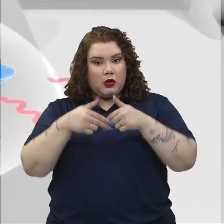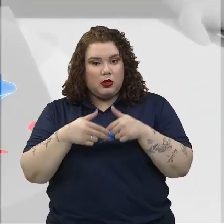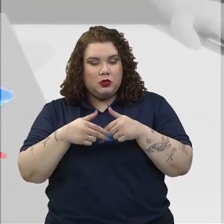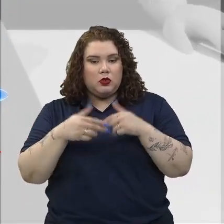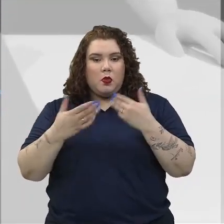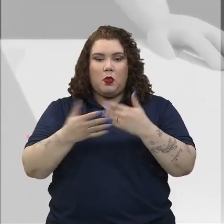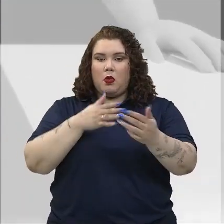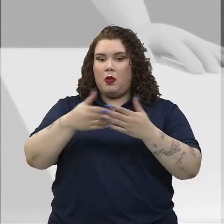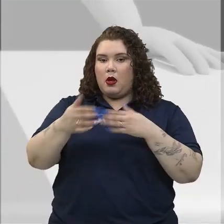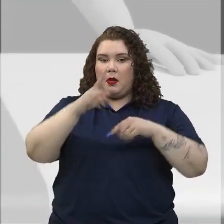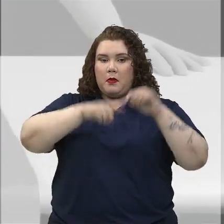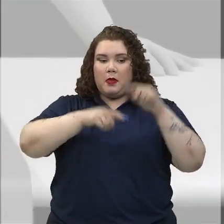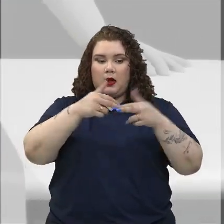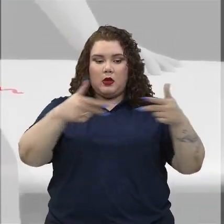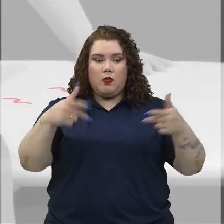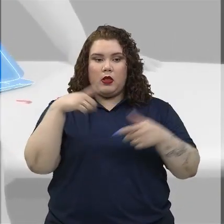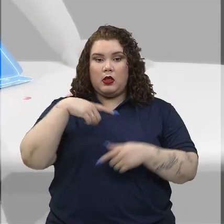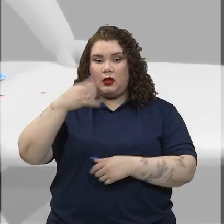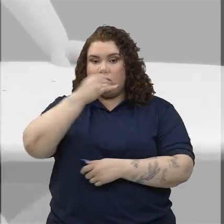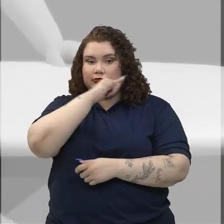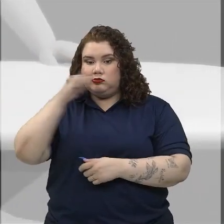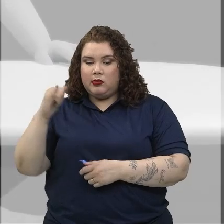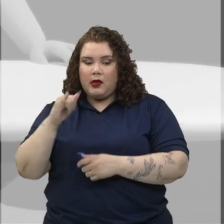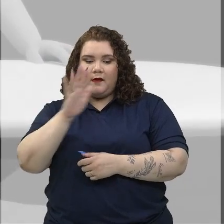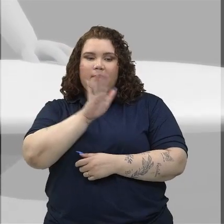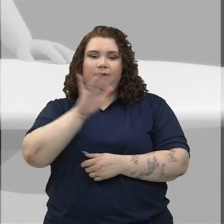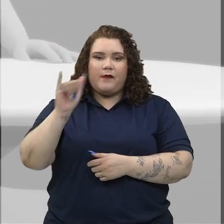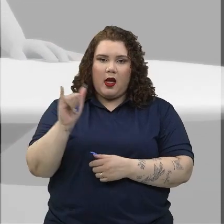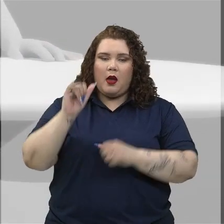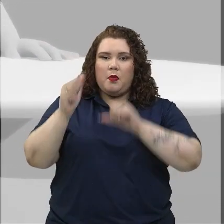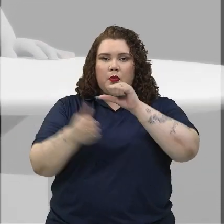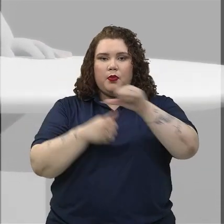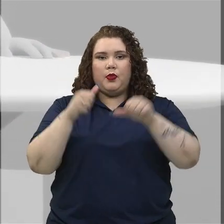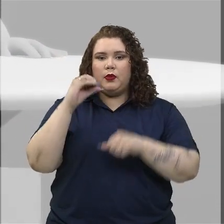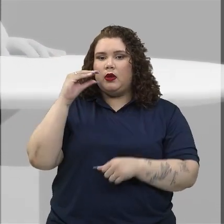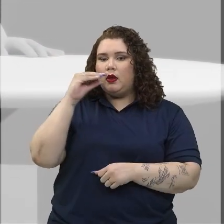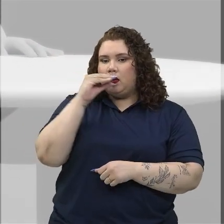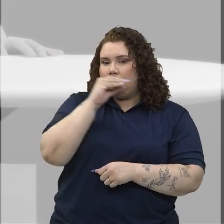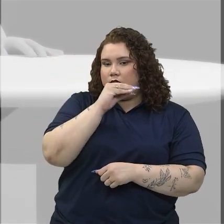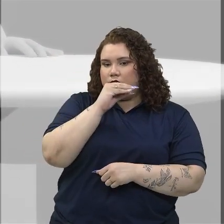qualquer material que transporte eletricidade irá esquentar.